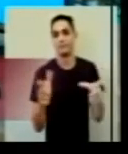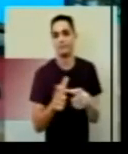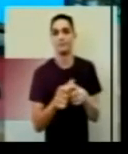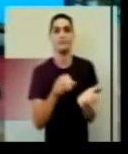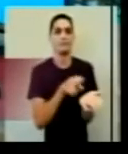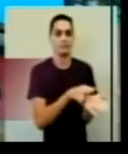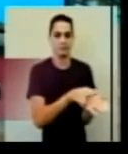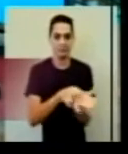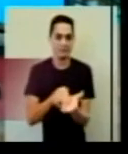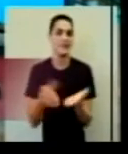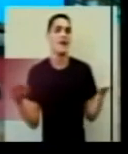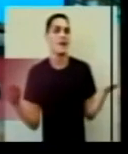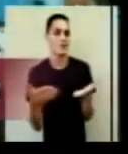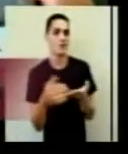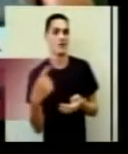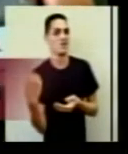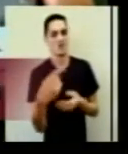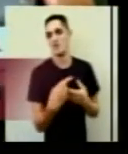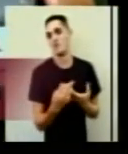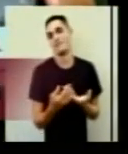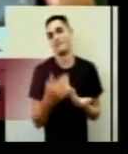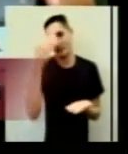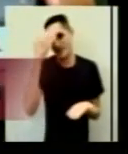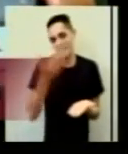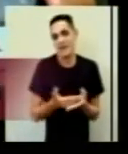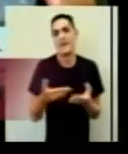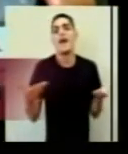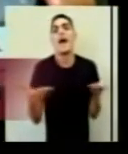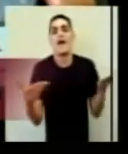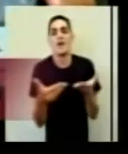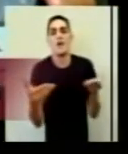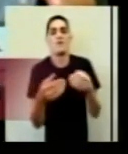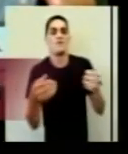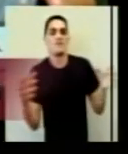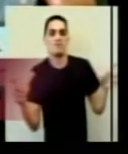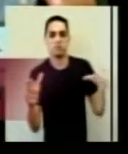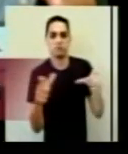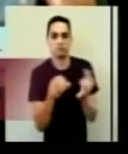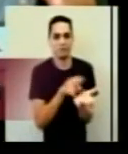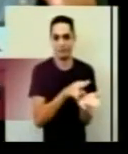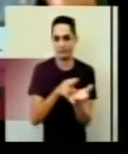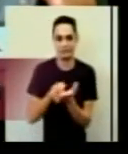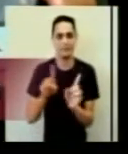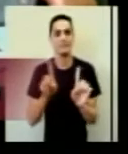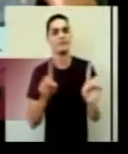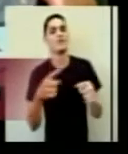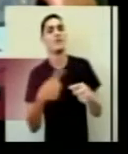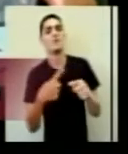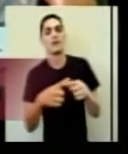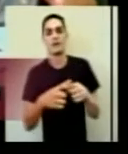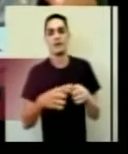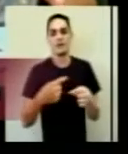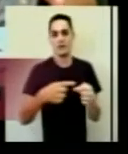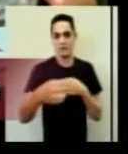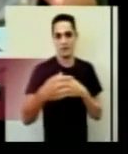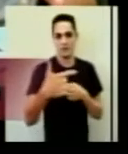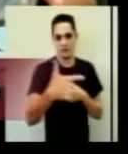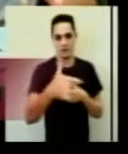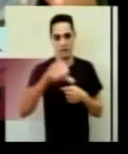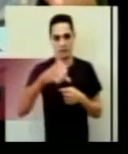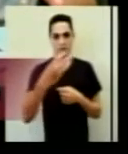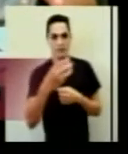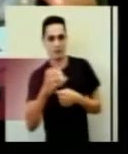é esperado para a gente uma diminuição de internação nesse momento. Por que não é esperado? Porque a